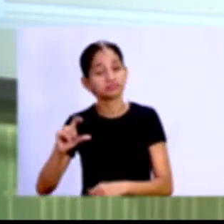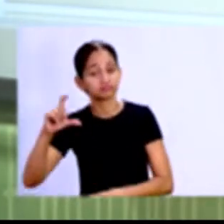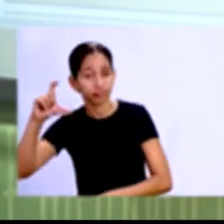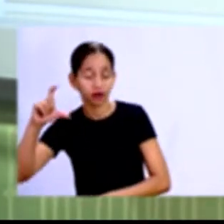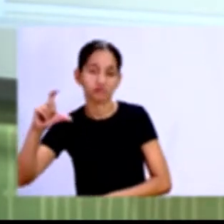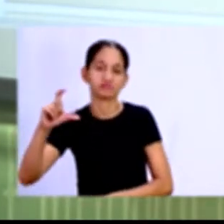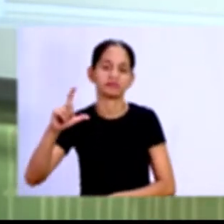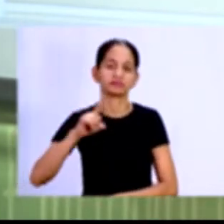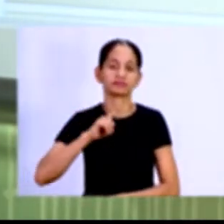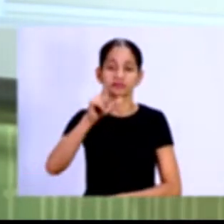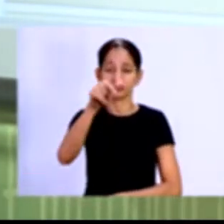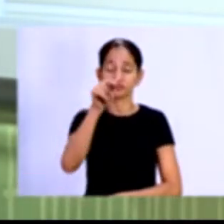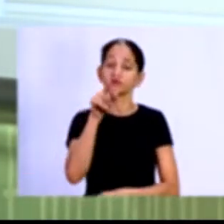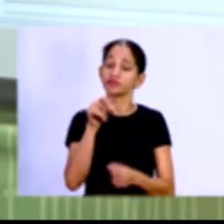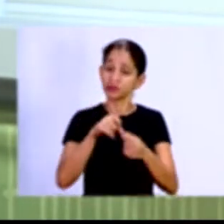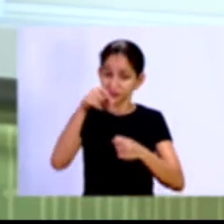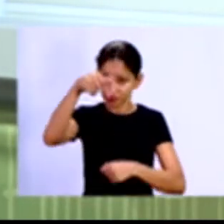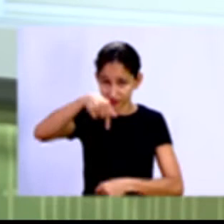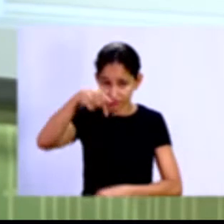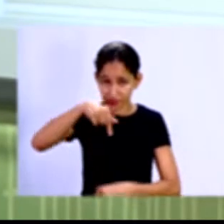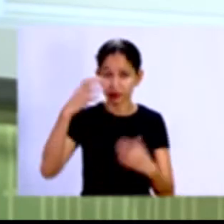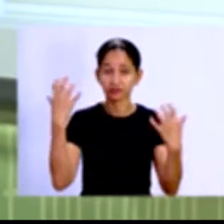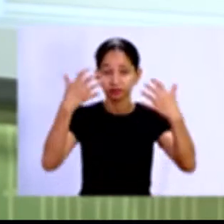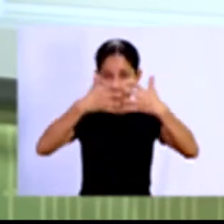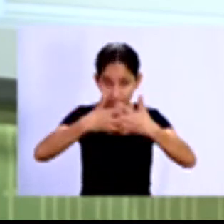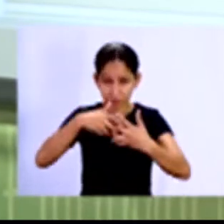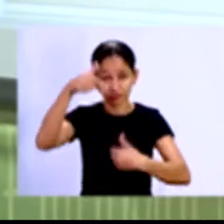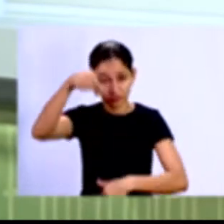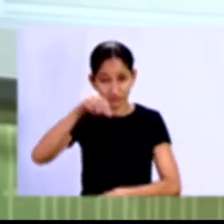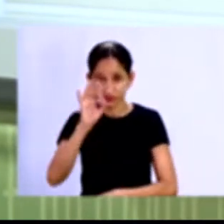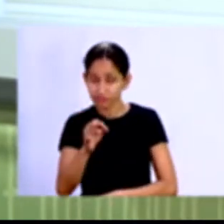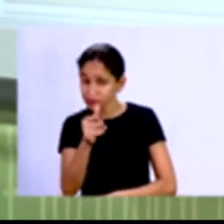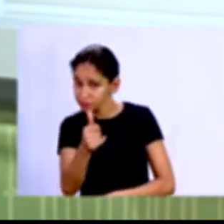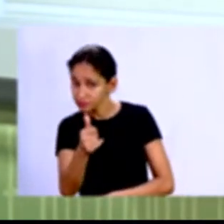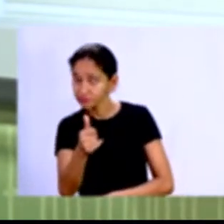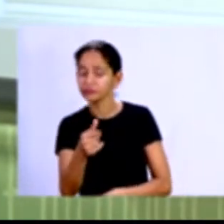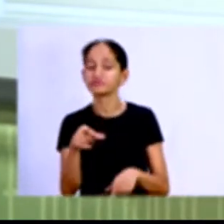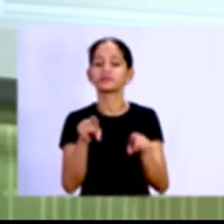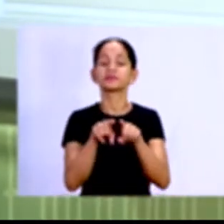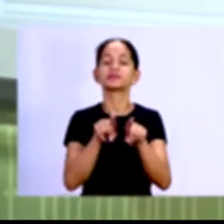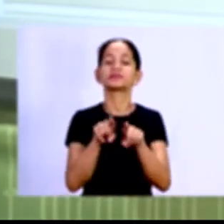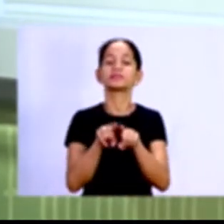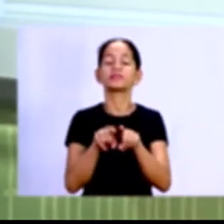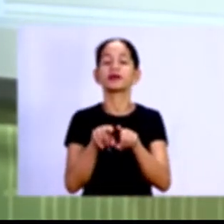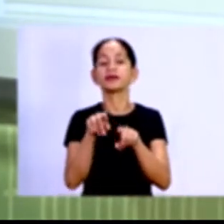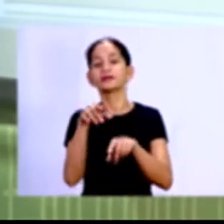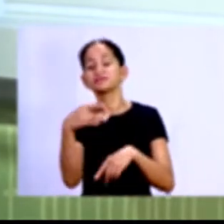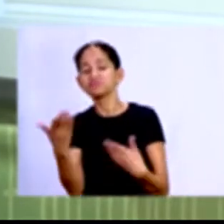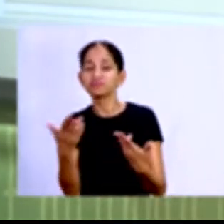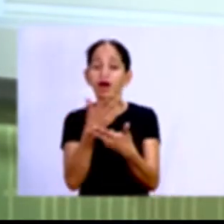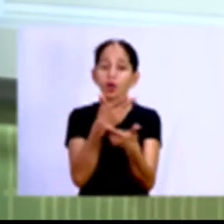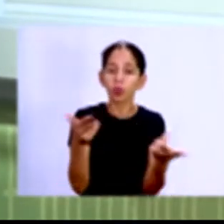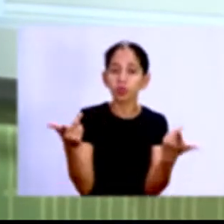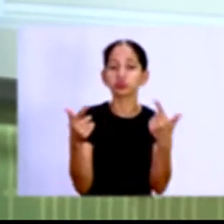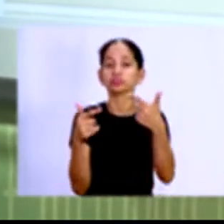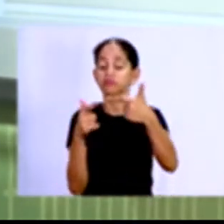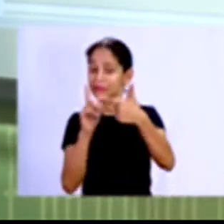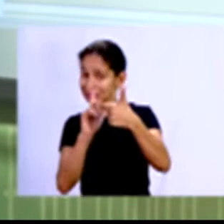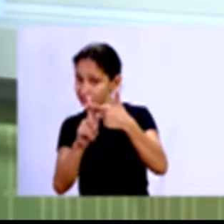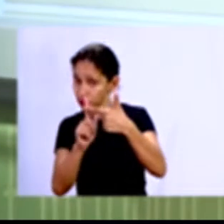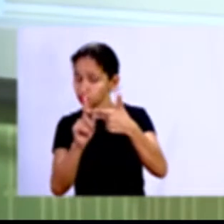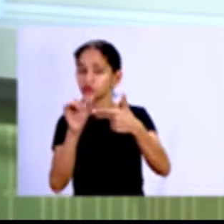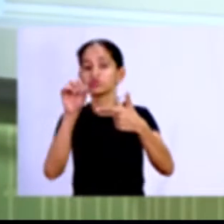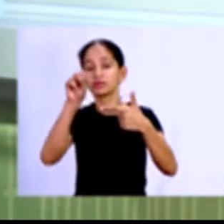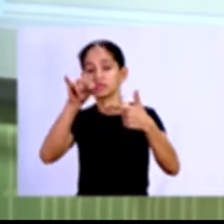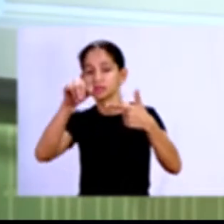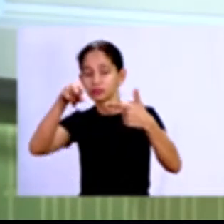curso técnico que você faz aqui no Instituto Federal de Rondônia, correto? E, além desse semipresencial e